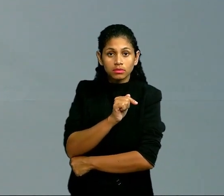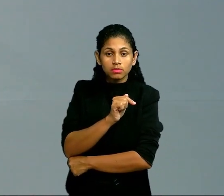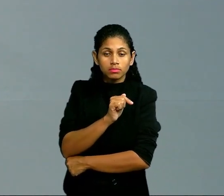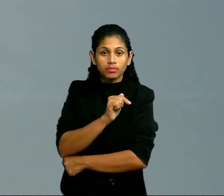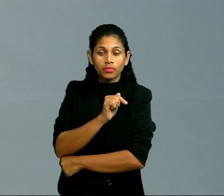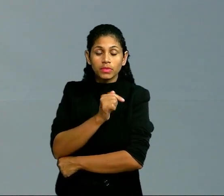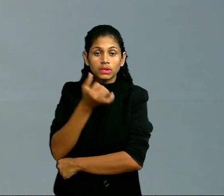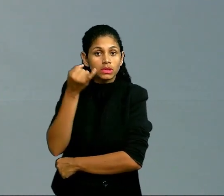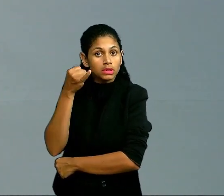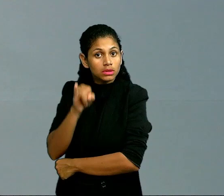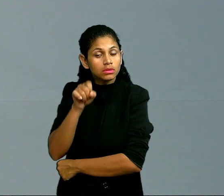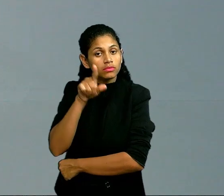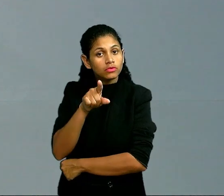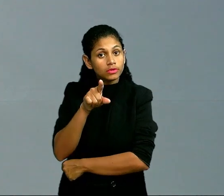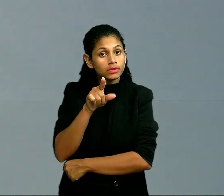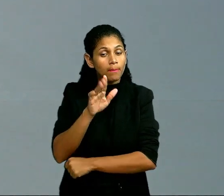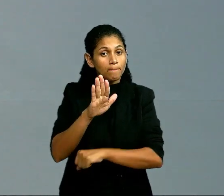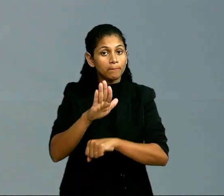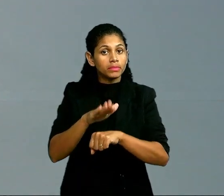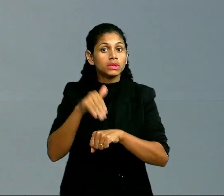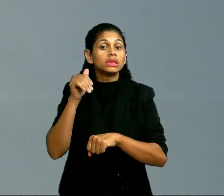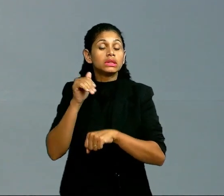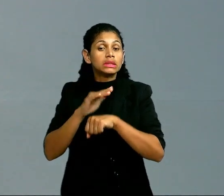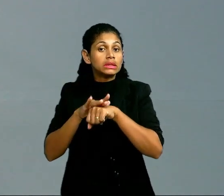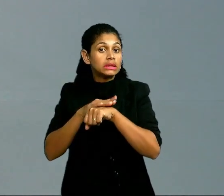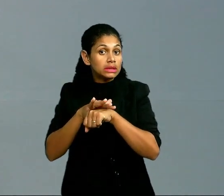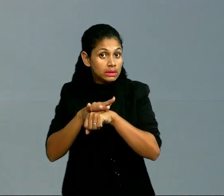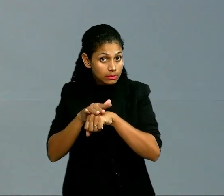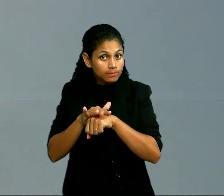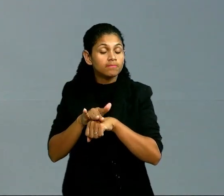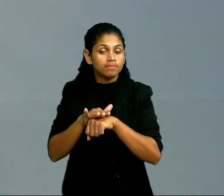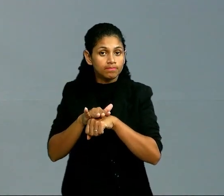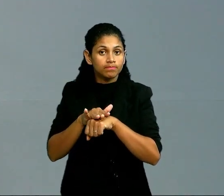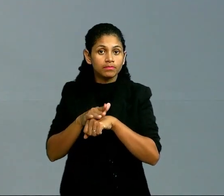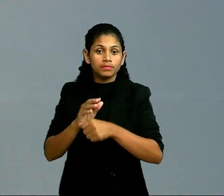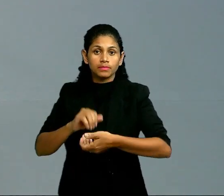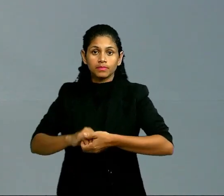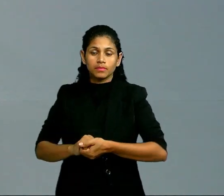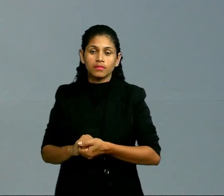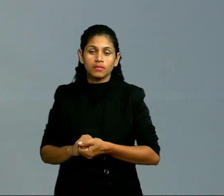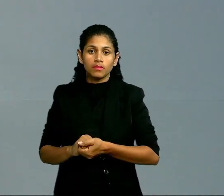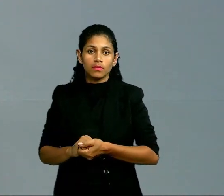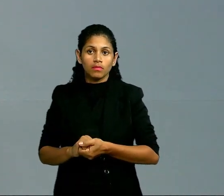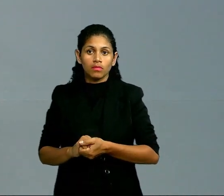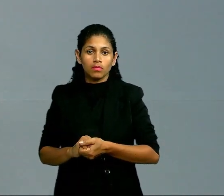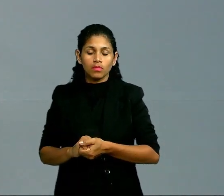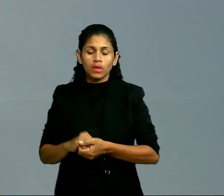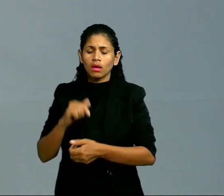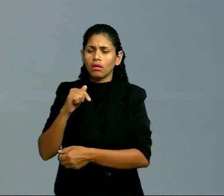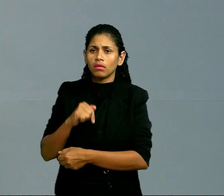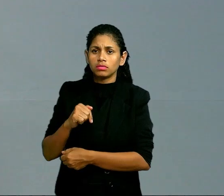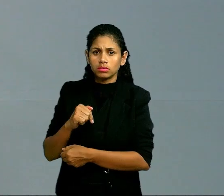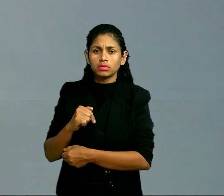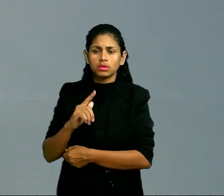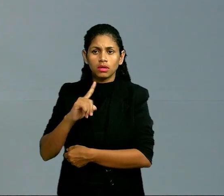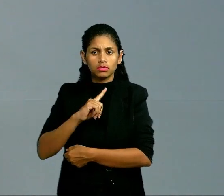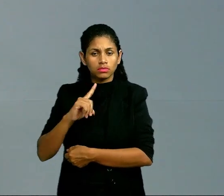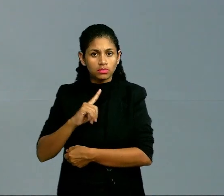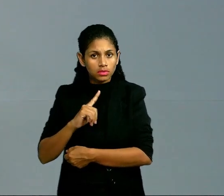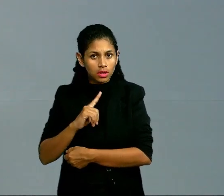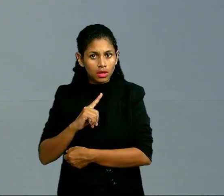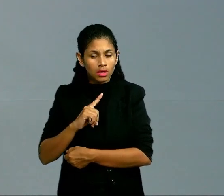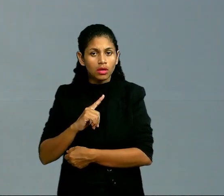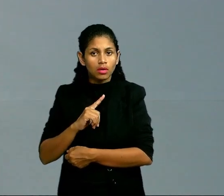você entre em contato com esse vírus mais forte. Então, o teu corpo está preparado, Tô aqui, tô com os anticorpos desse